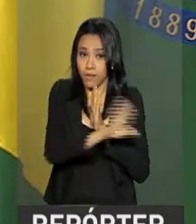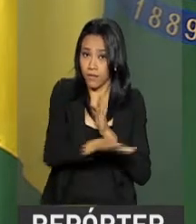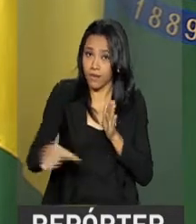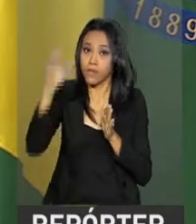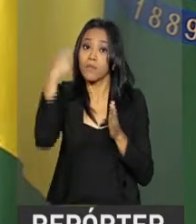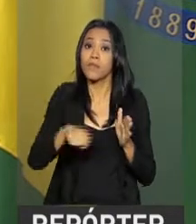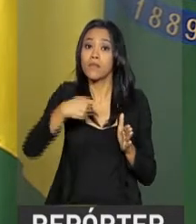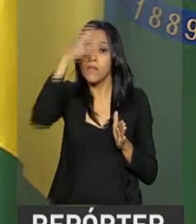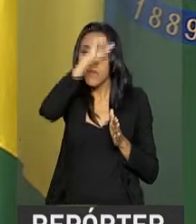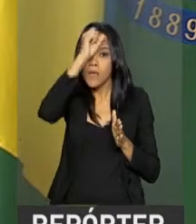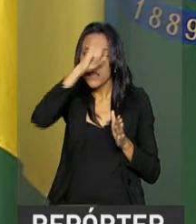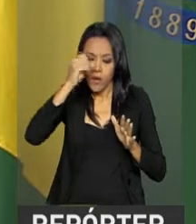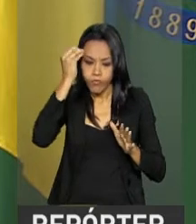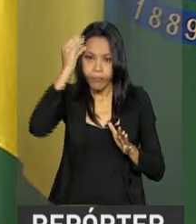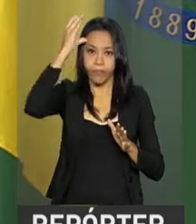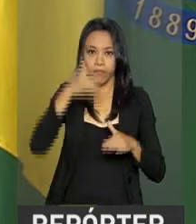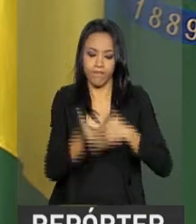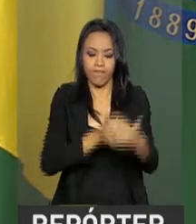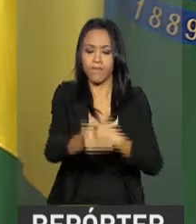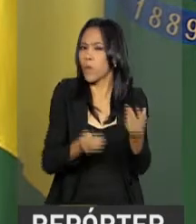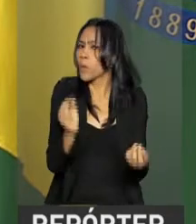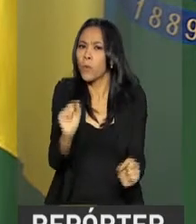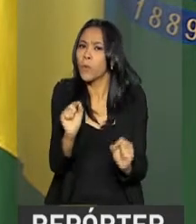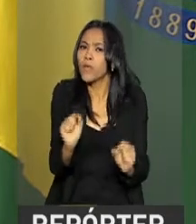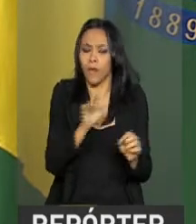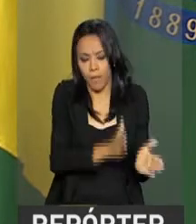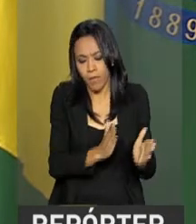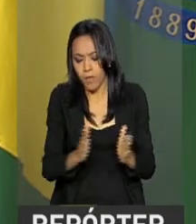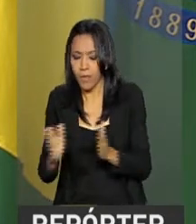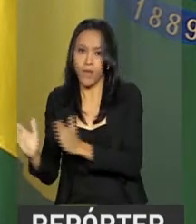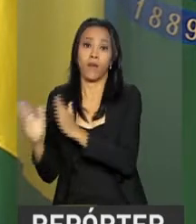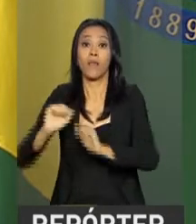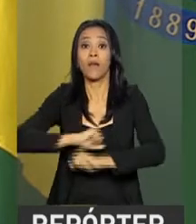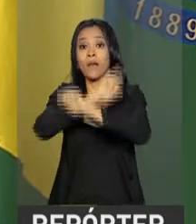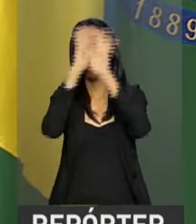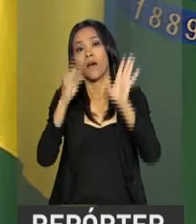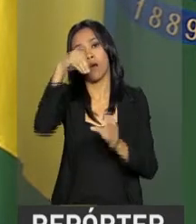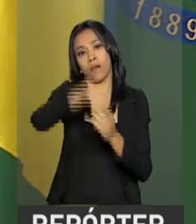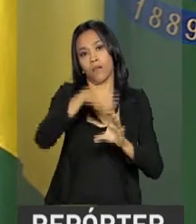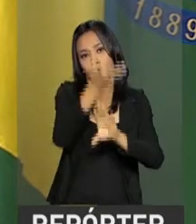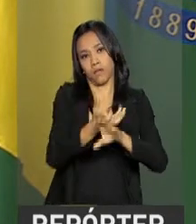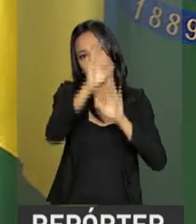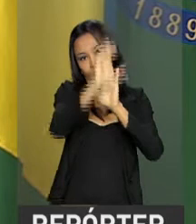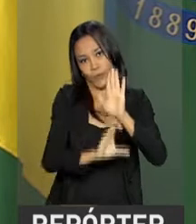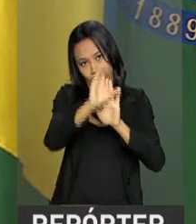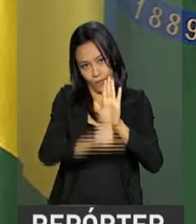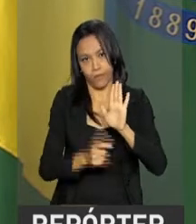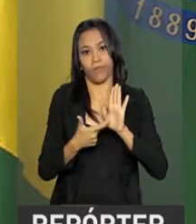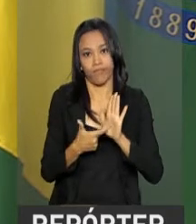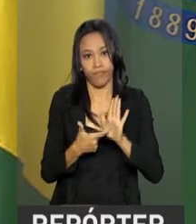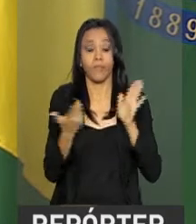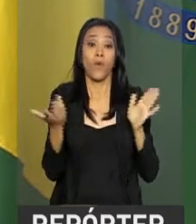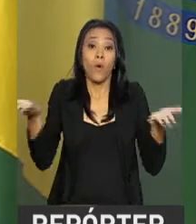deve desenvolver ao longo da vida é escolar é com base curricular